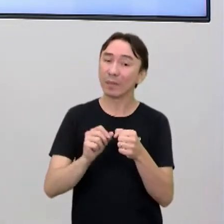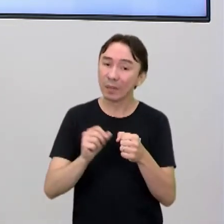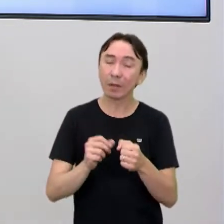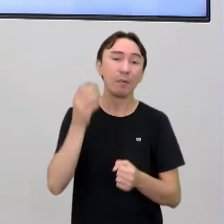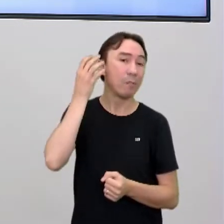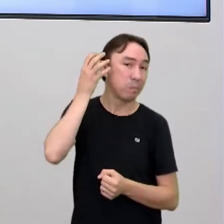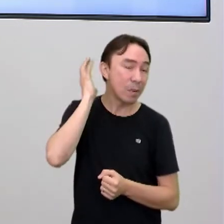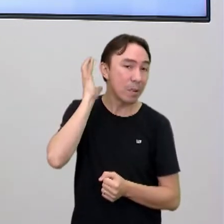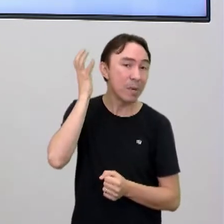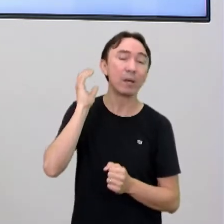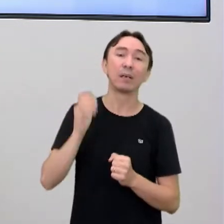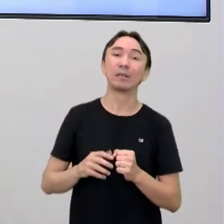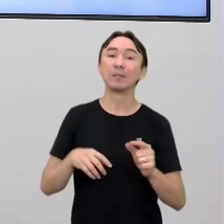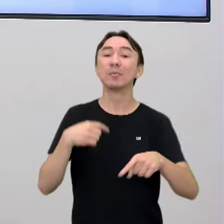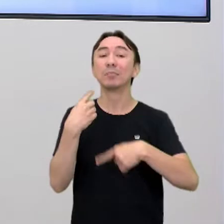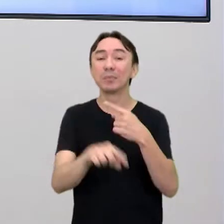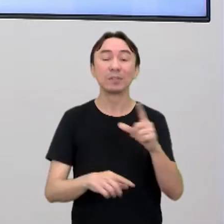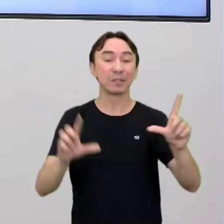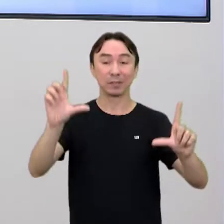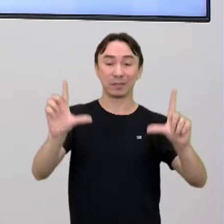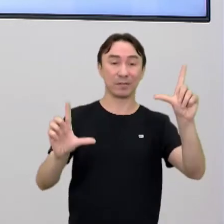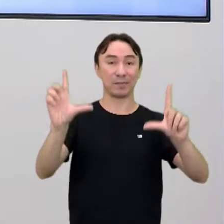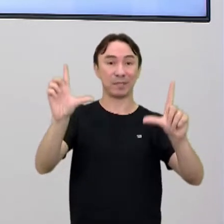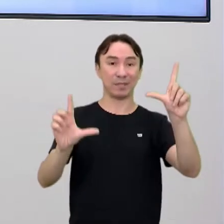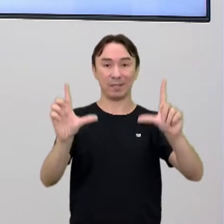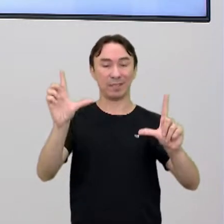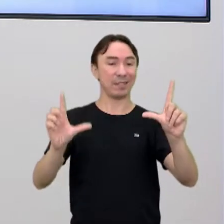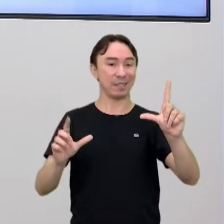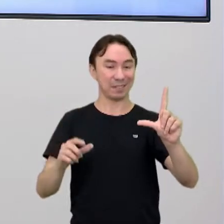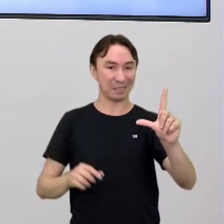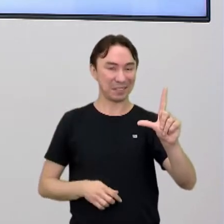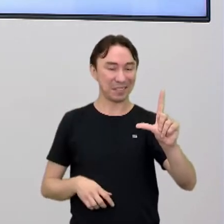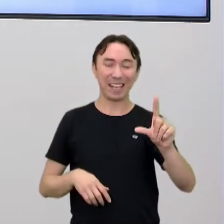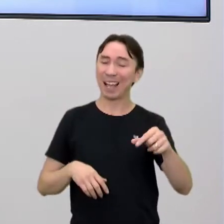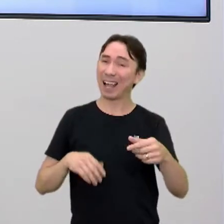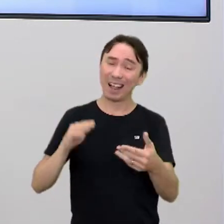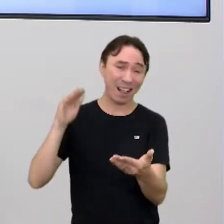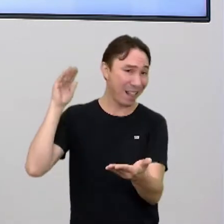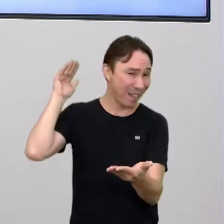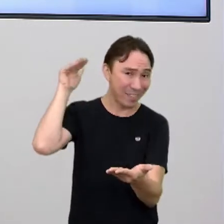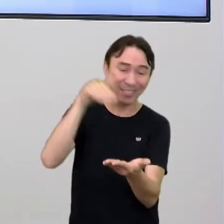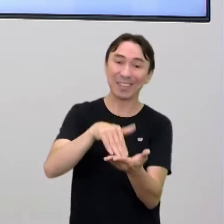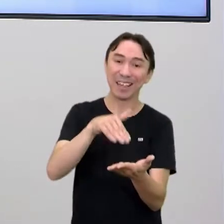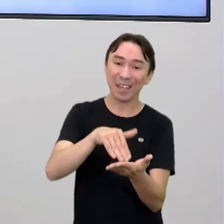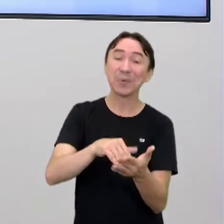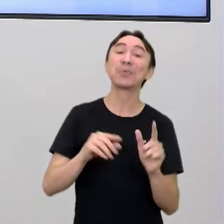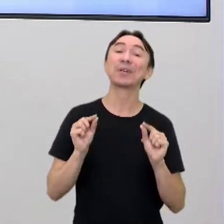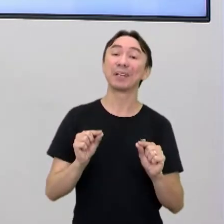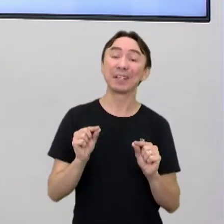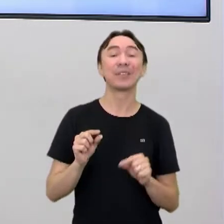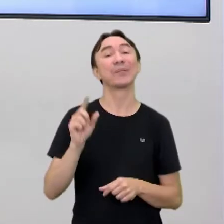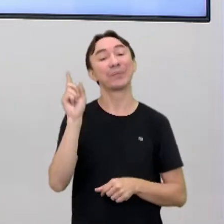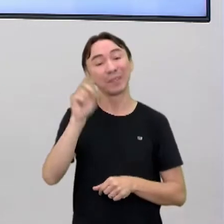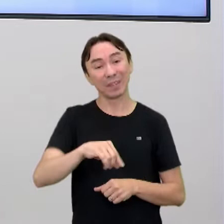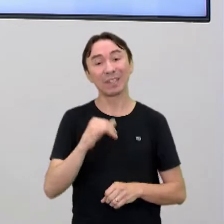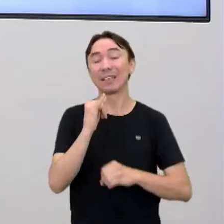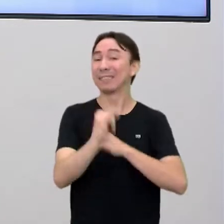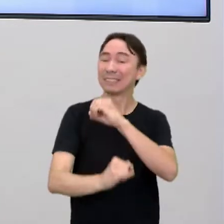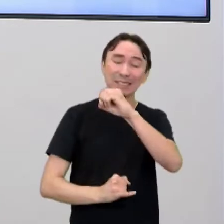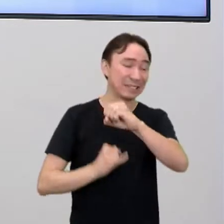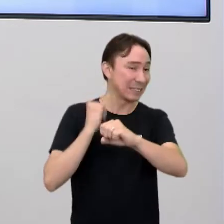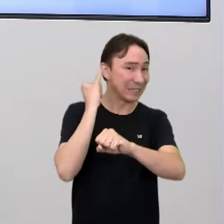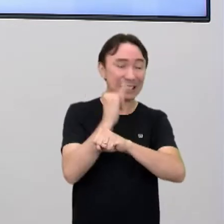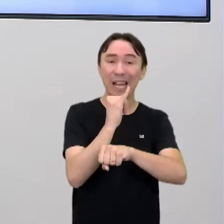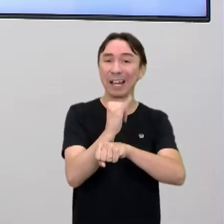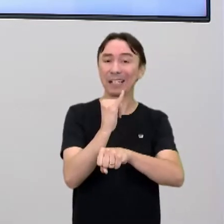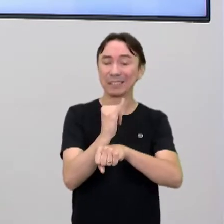via satélite e chegamos, por fim, à internet, que quando começou também era algo